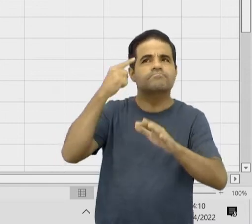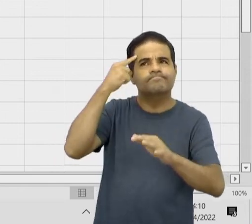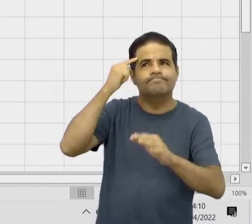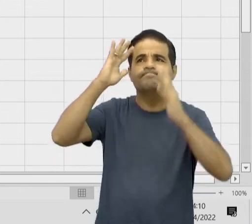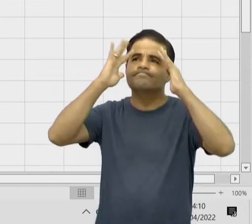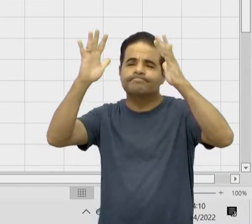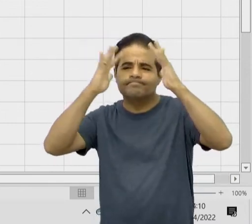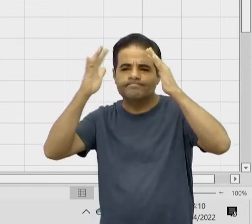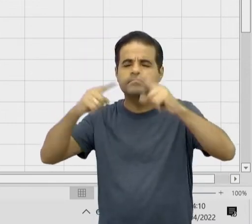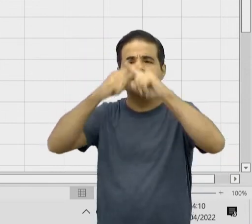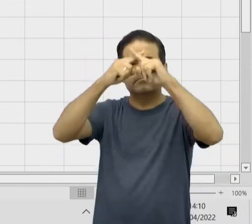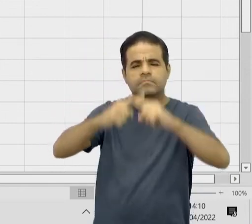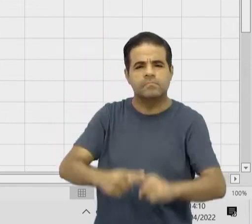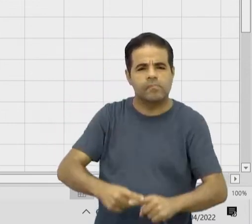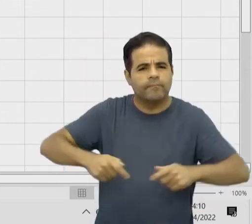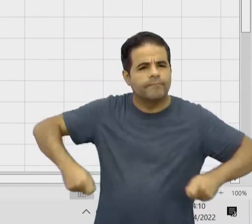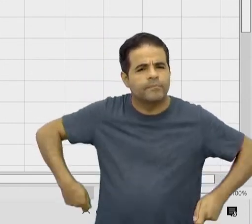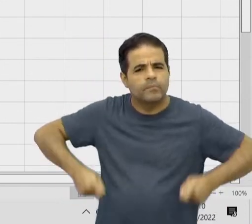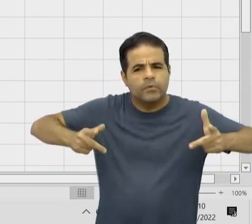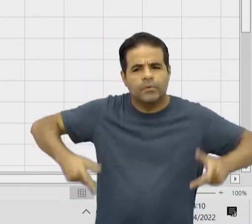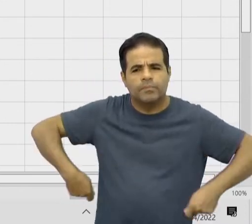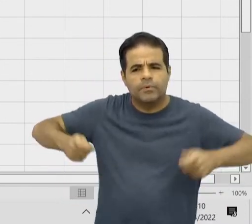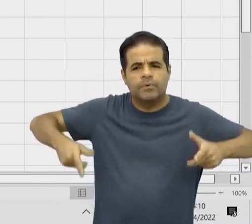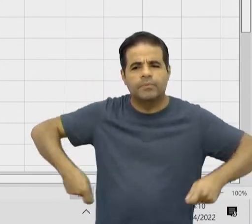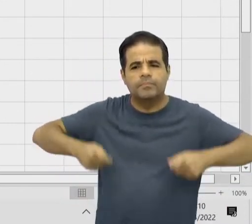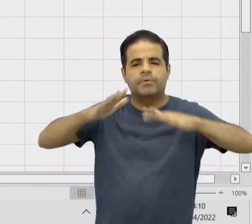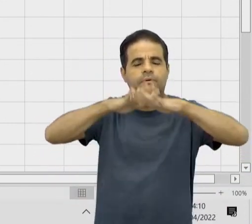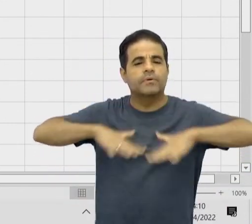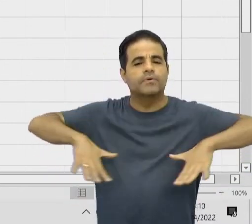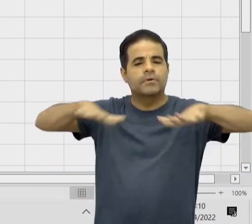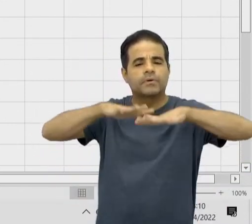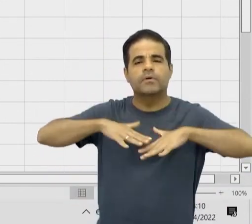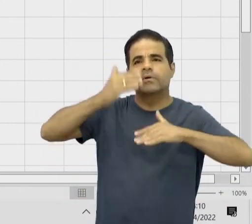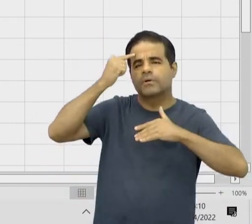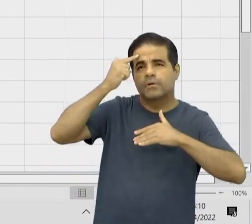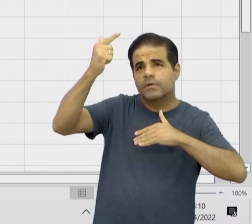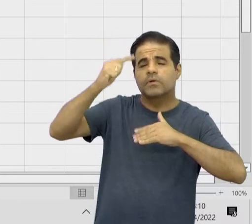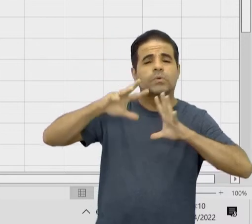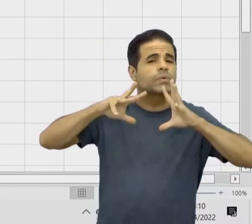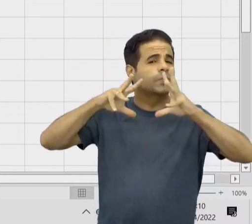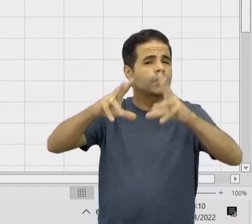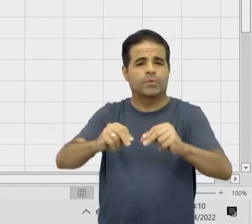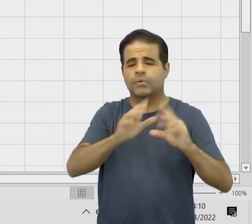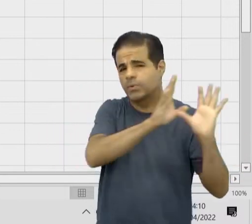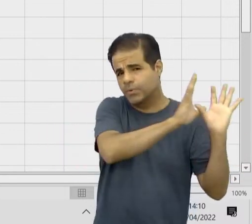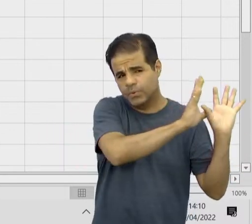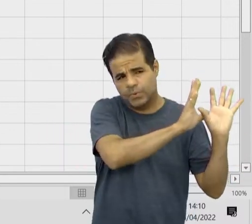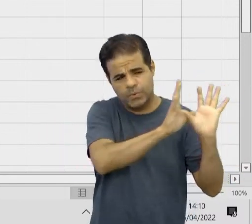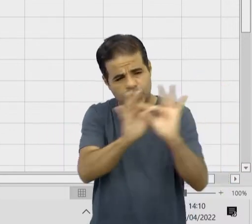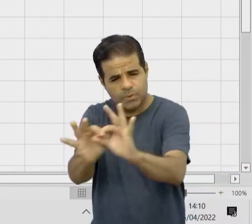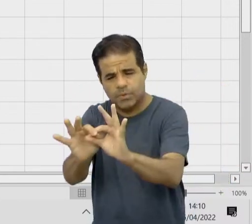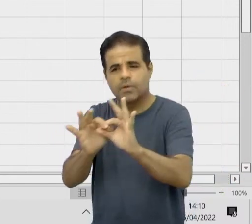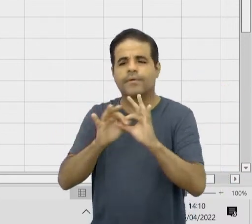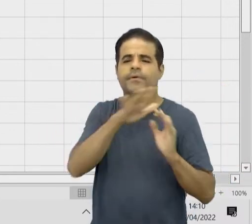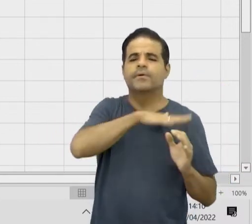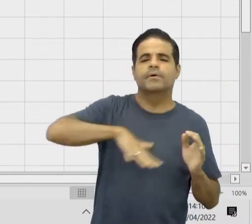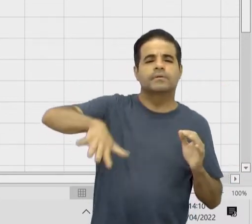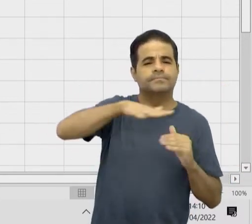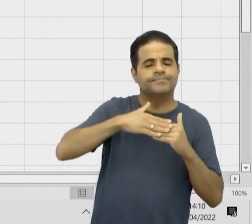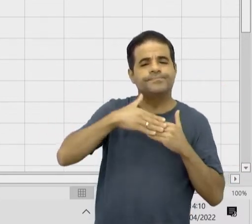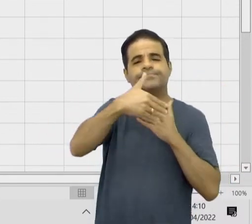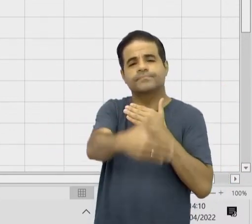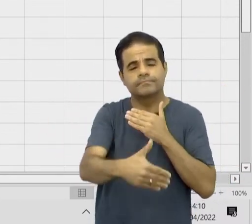interessante, esse jogo de despesa. Para saber ter responsabilidade também com todo o contexto, já que a questão sustentável